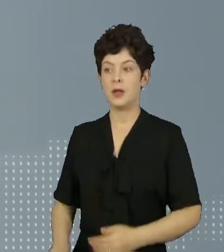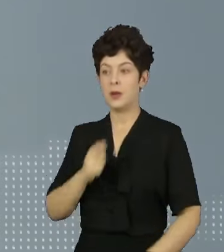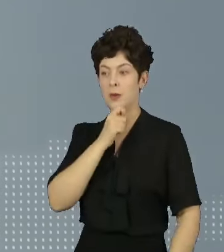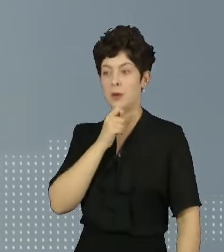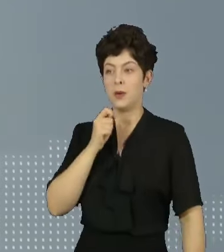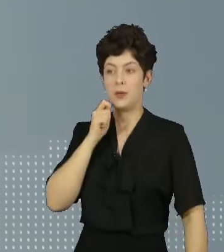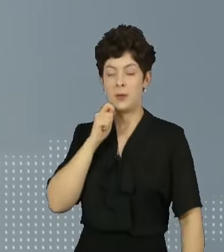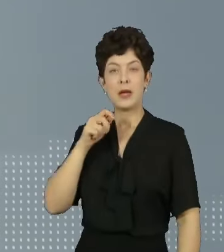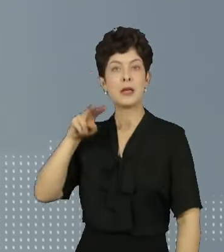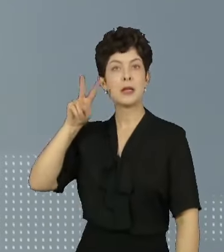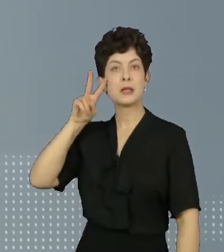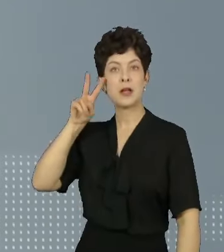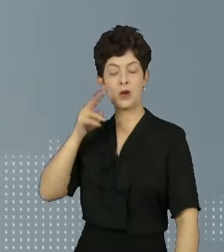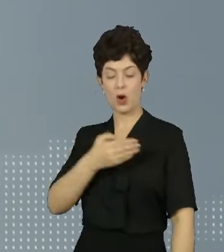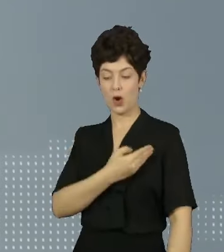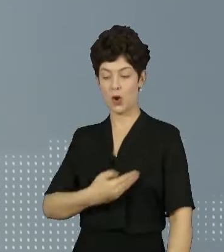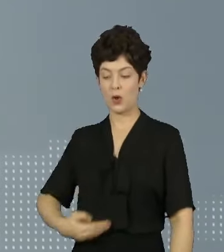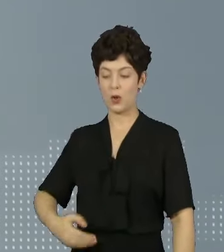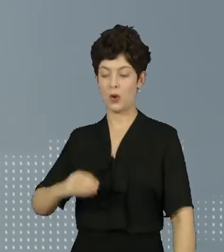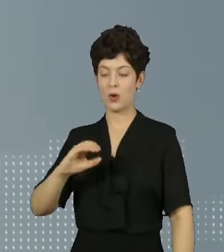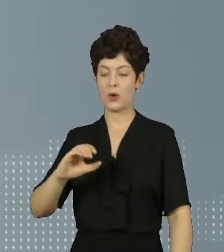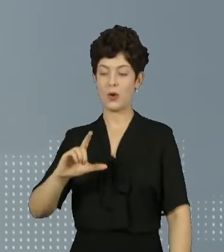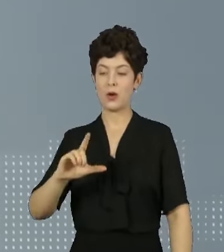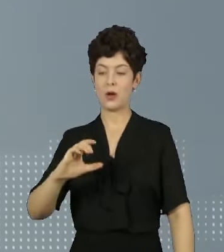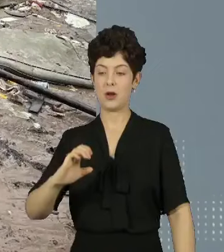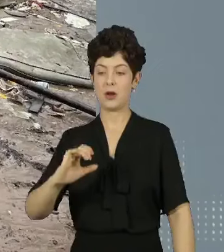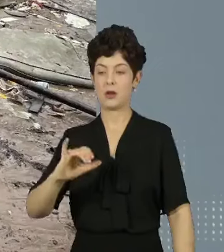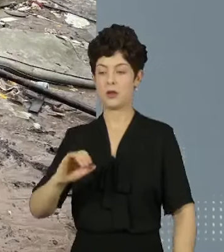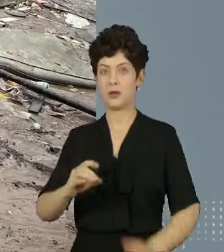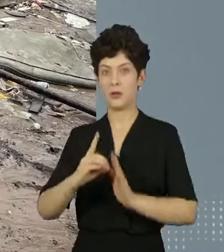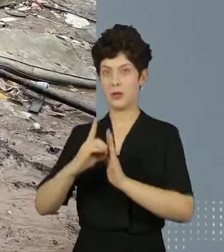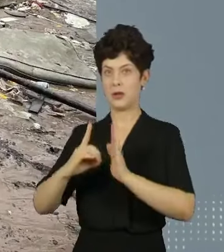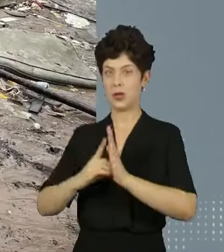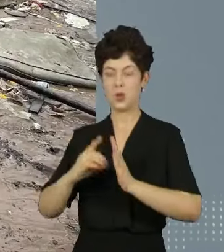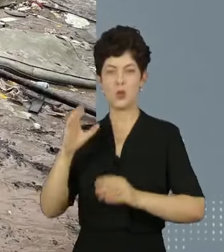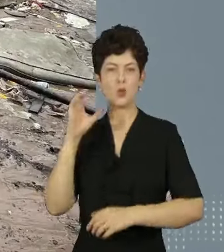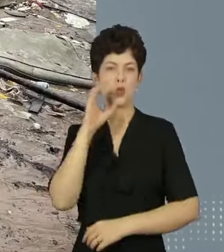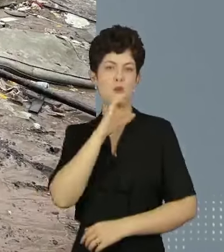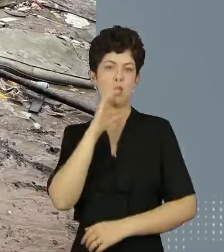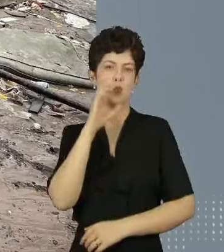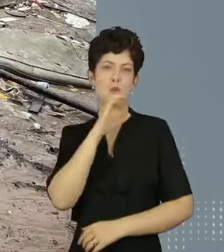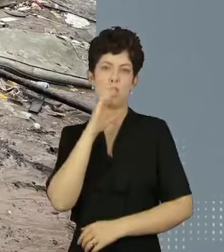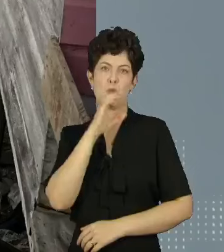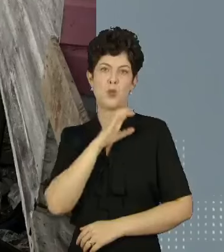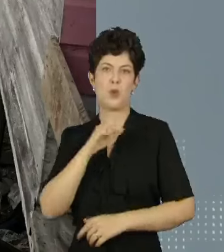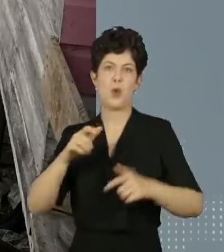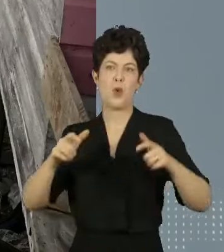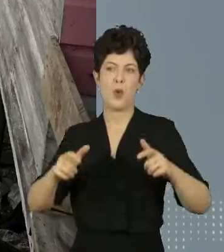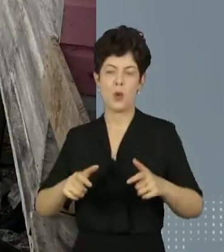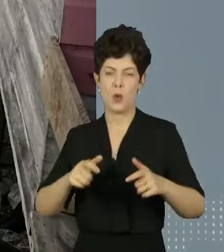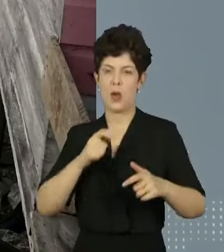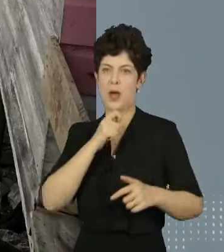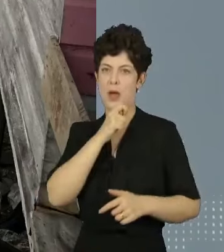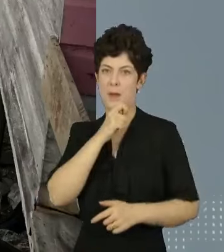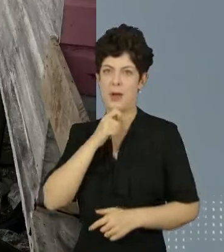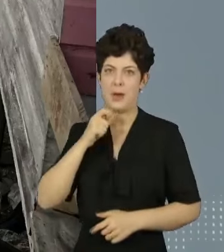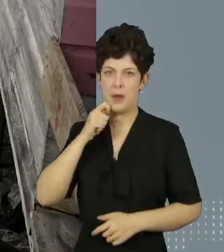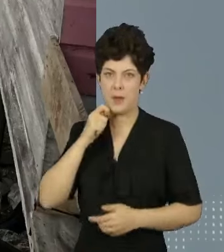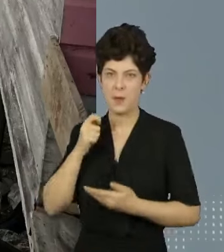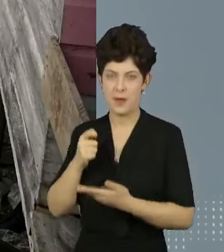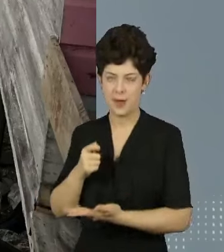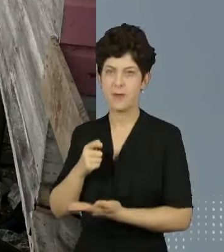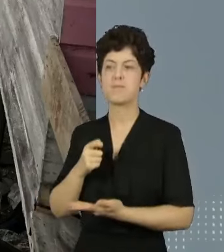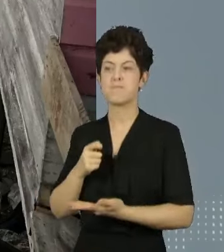desta segunda-feira o governador Clécio Luiz assinou o Decreto de situação de emergência em Macapá para ajudar famílias do